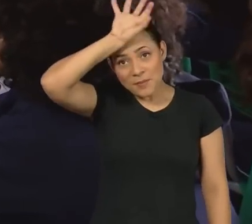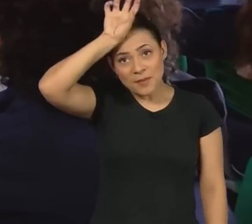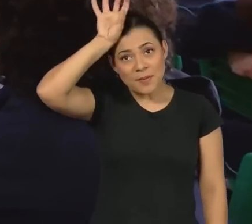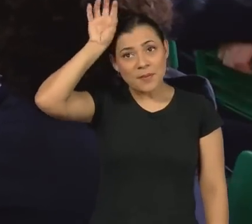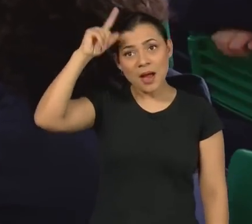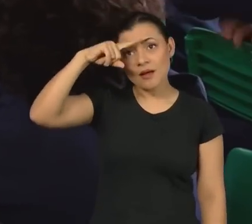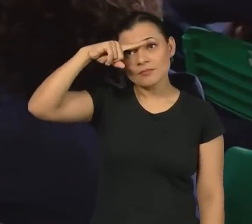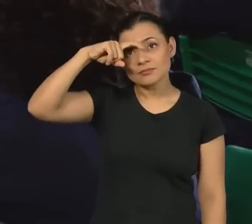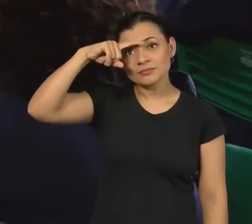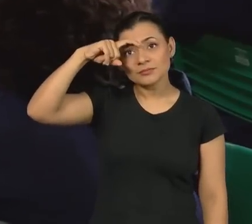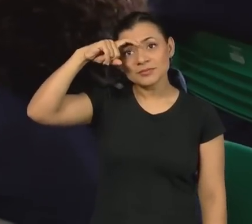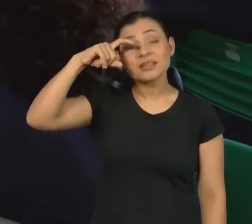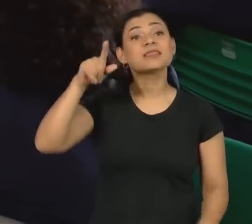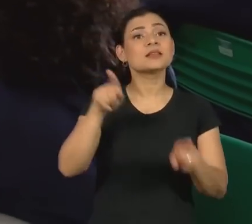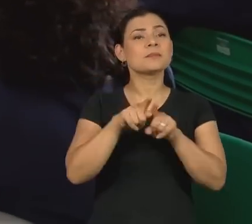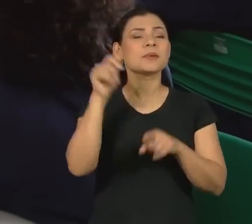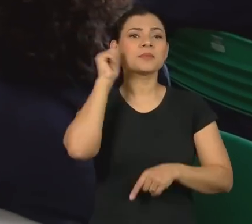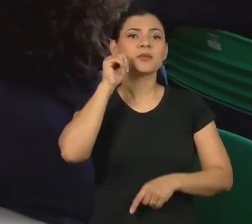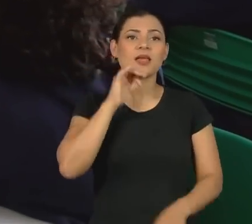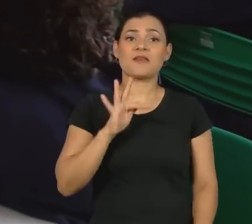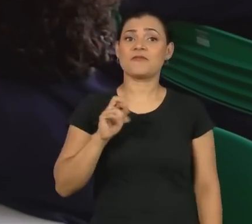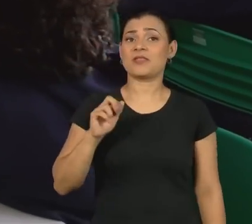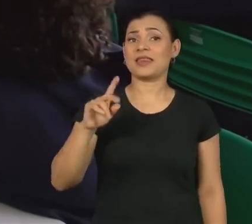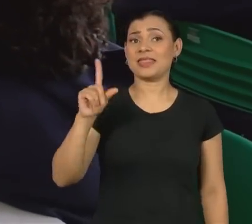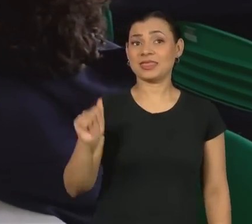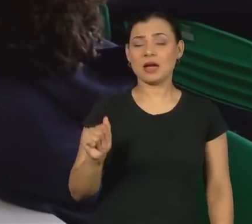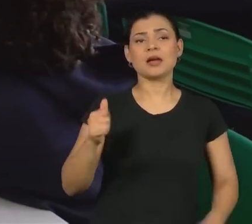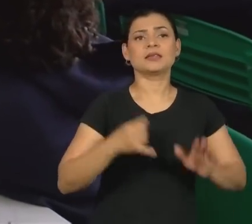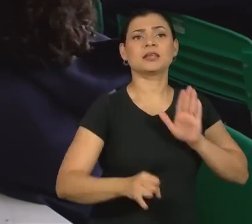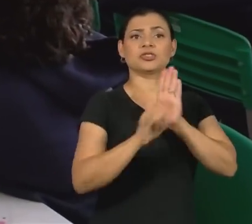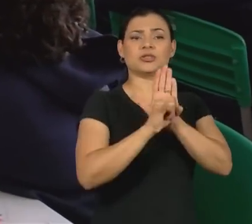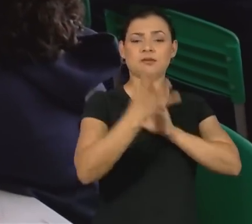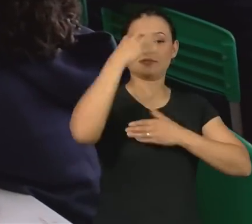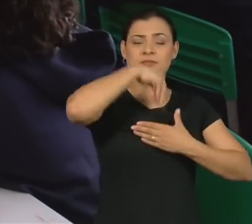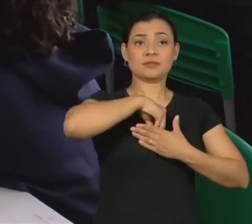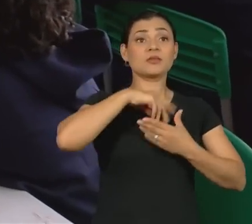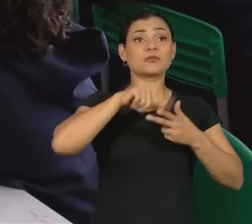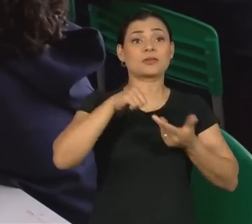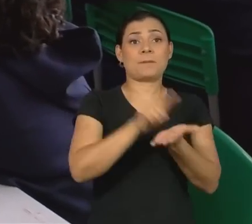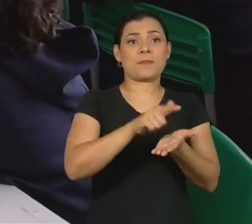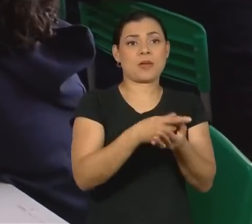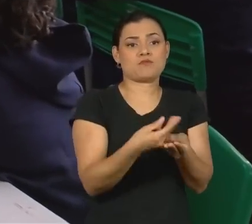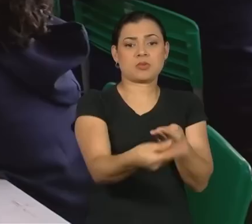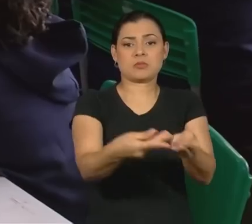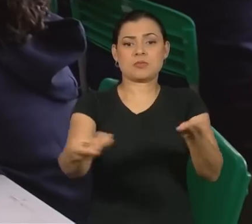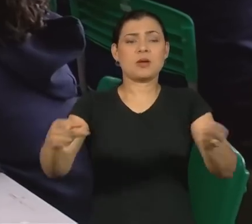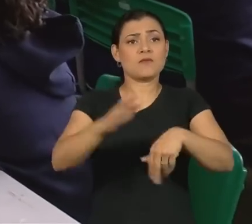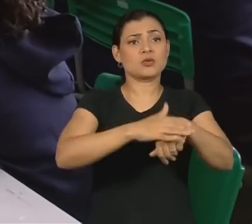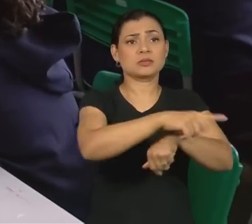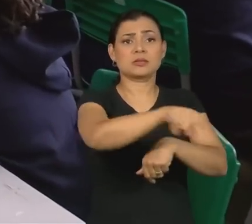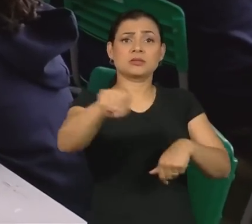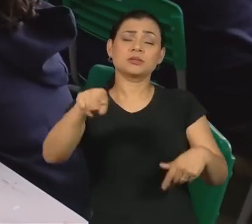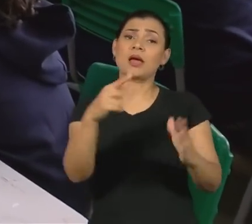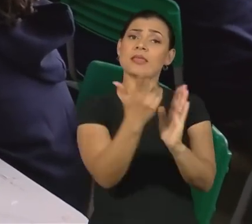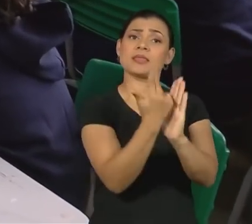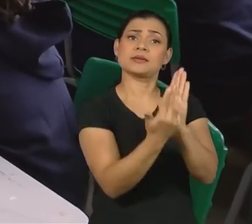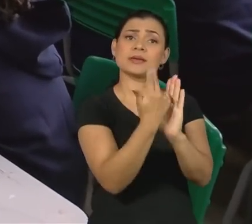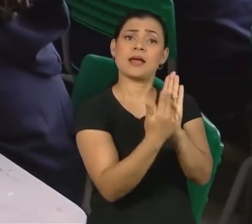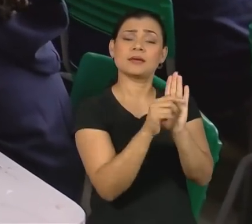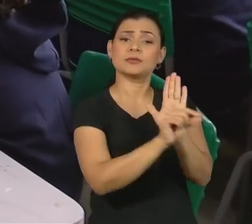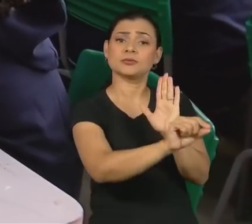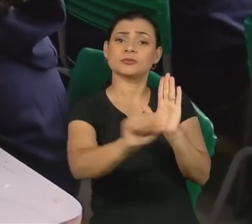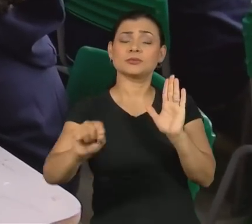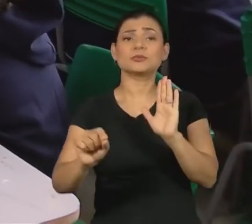representar as coisas que ela vive e a identidade dela, vocês vão receber uma folha e vocês vão fazer um desenho que